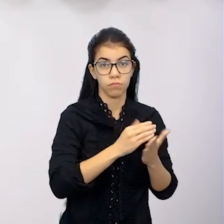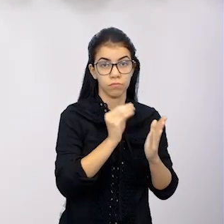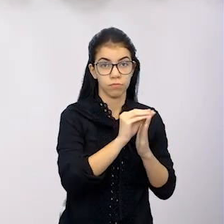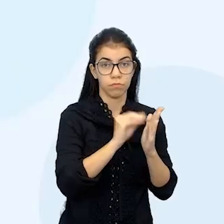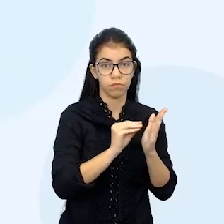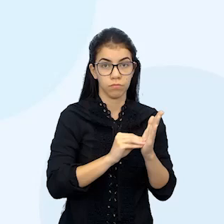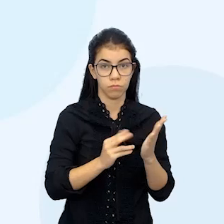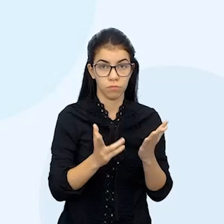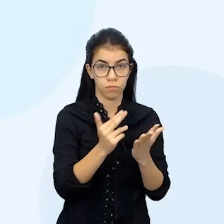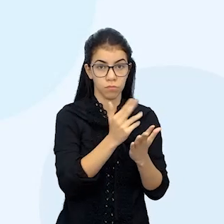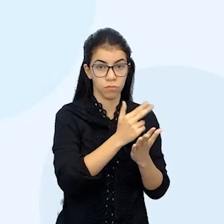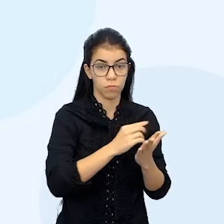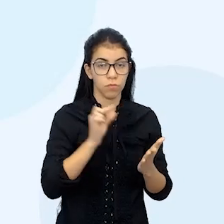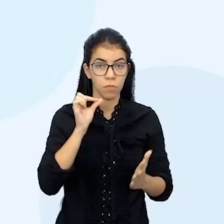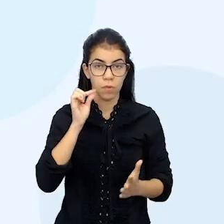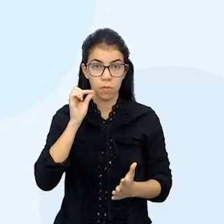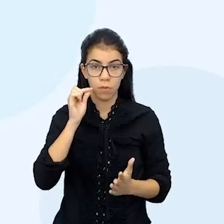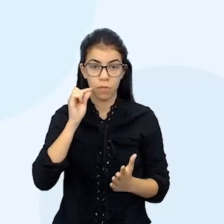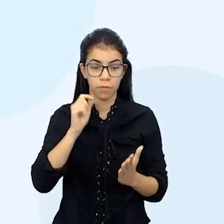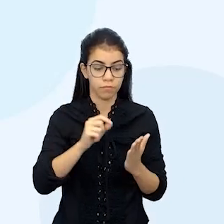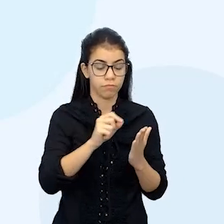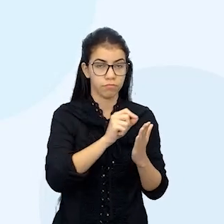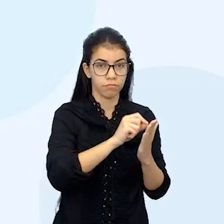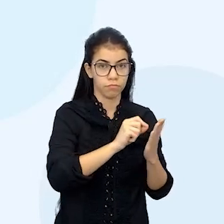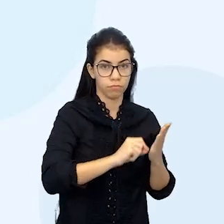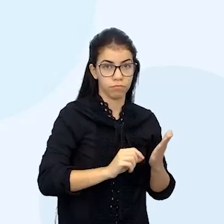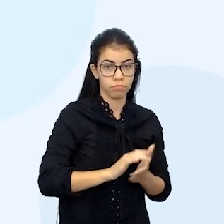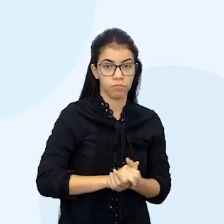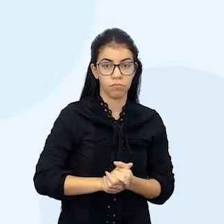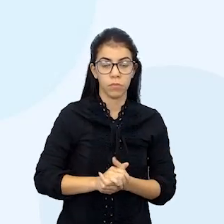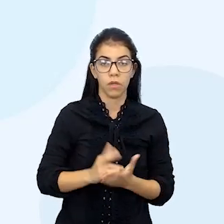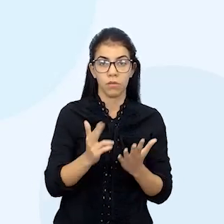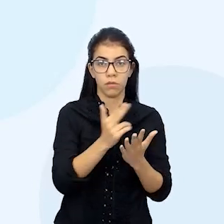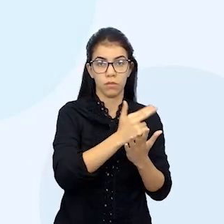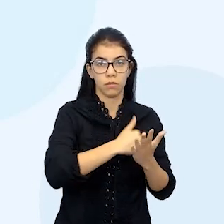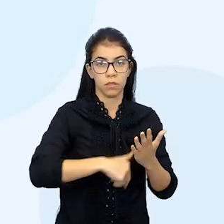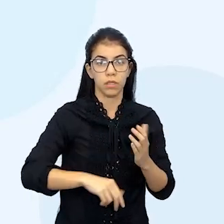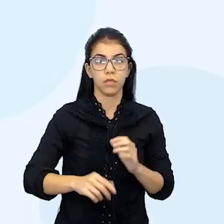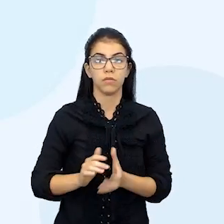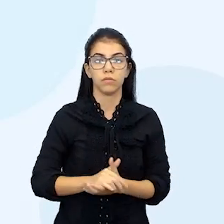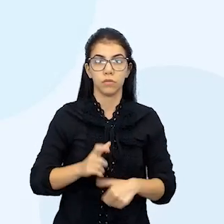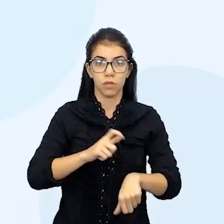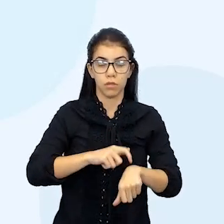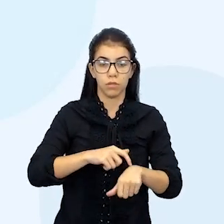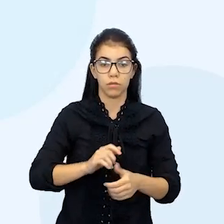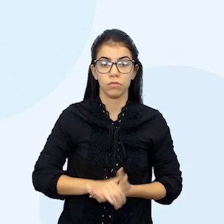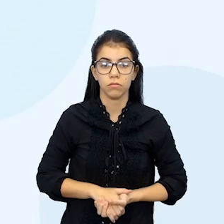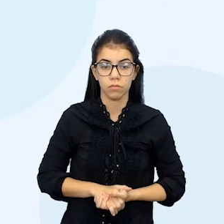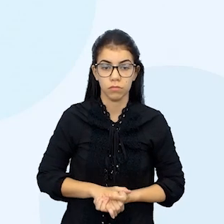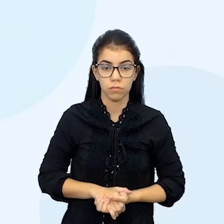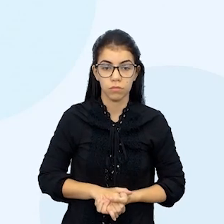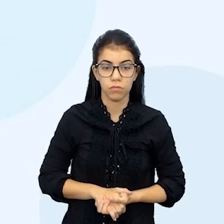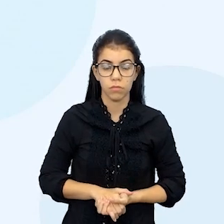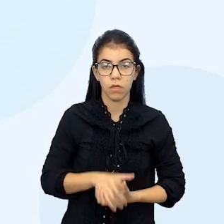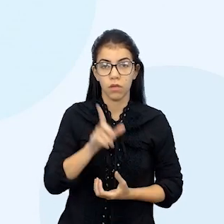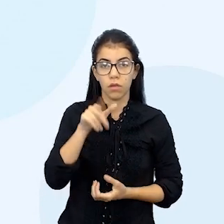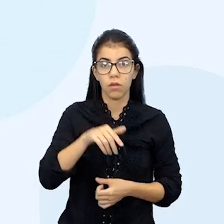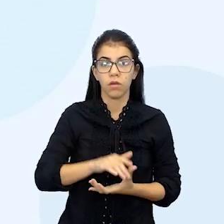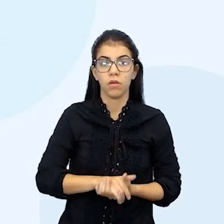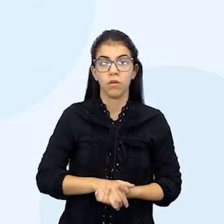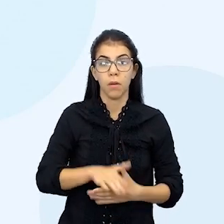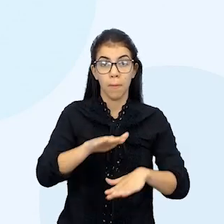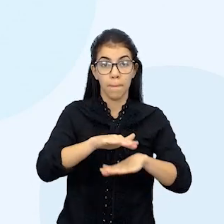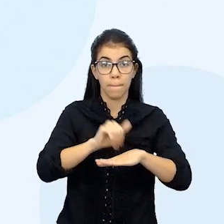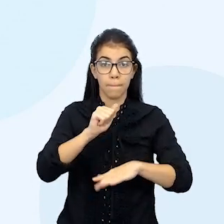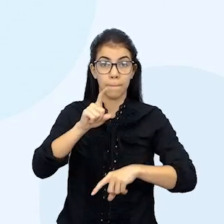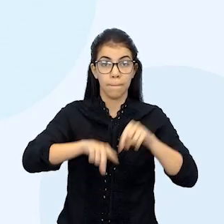Desenho de caderno com um lápis em sobreposição, desenho de relógio. Joia! Um tempinho aí pra gente, né? Para